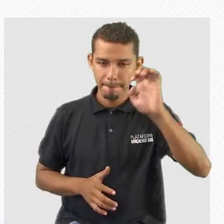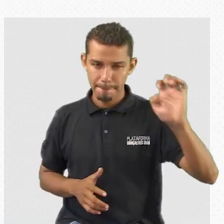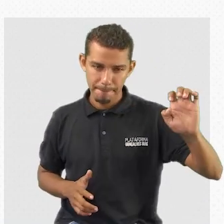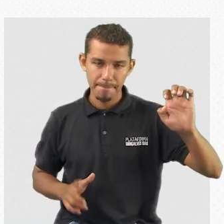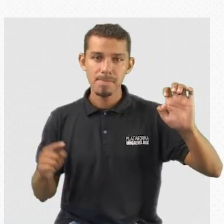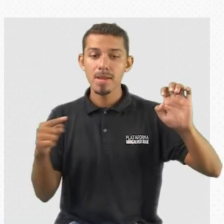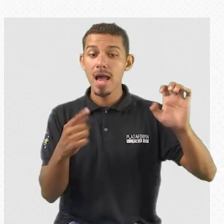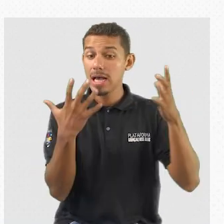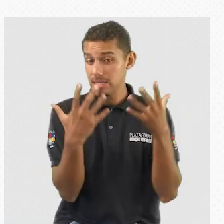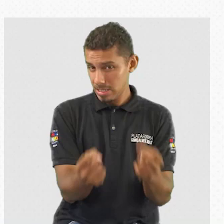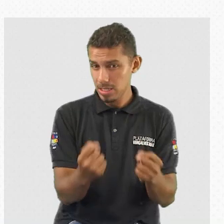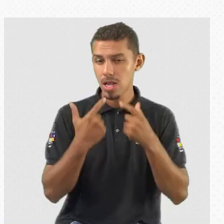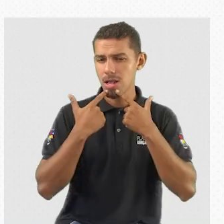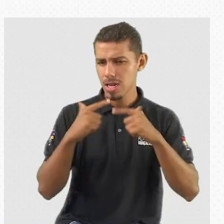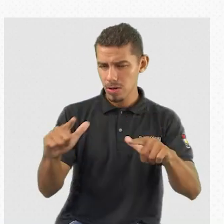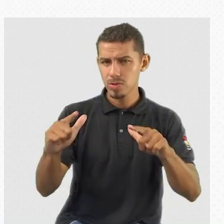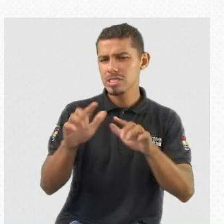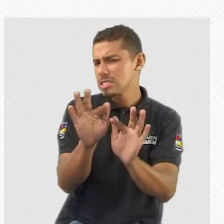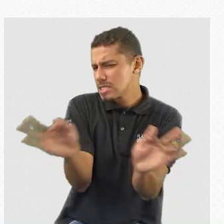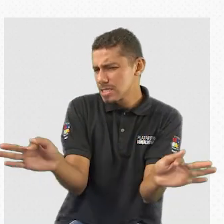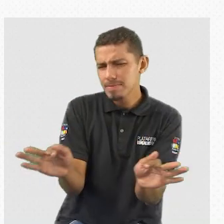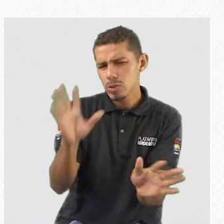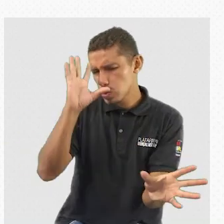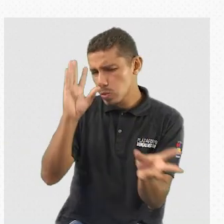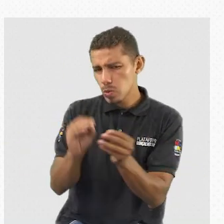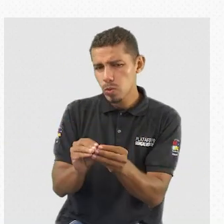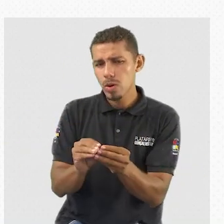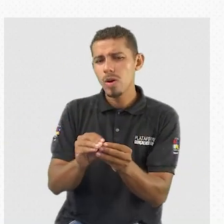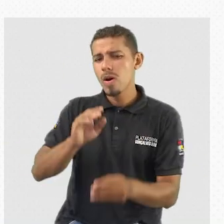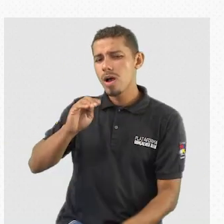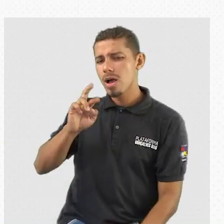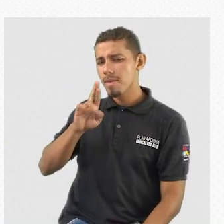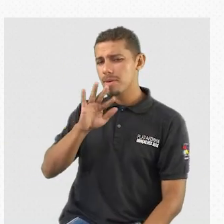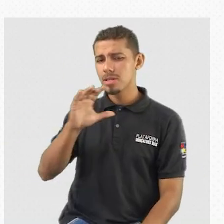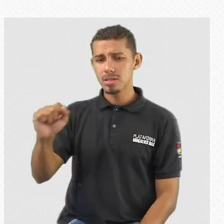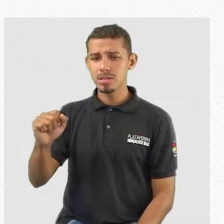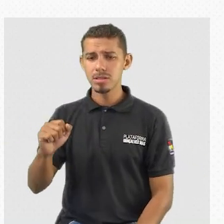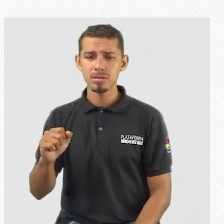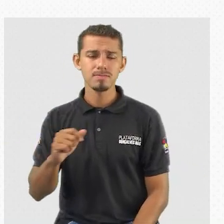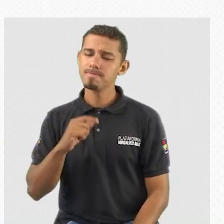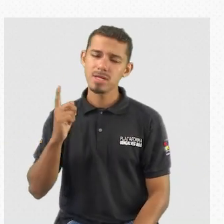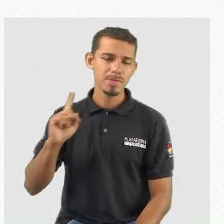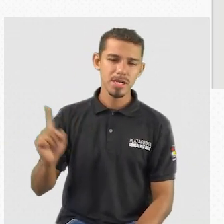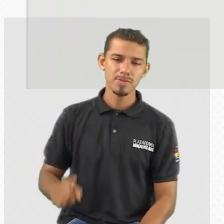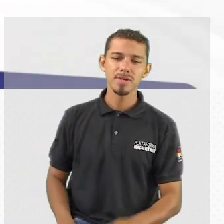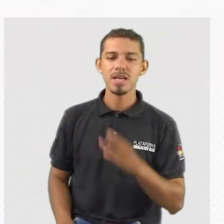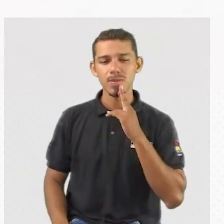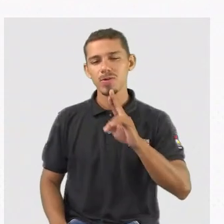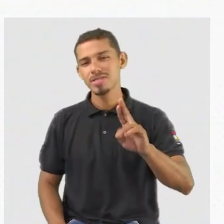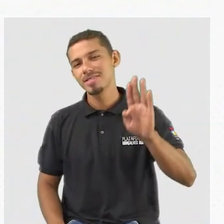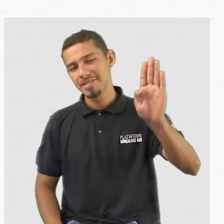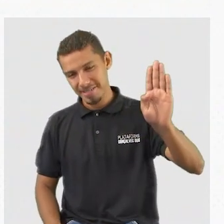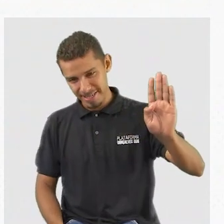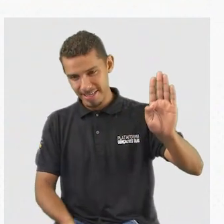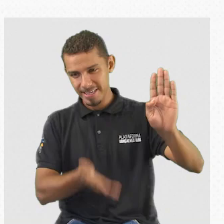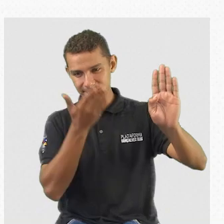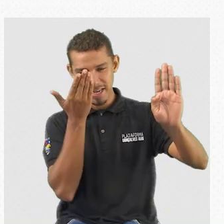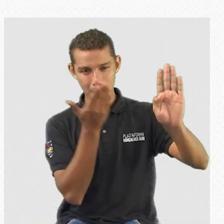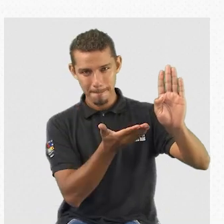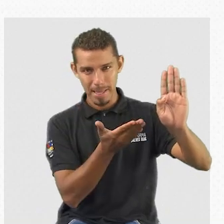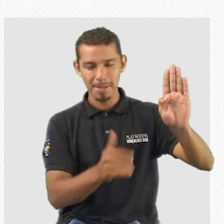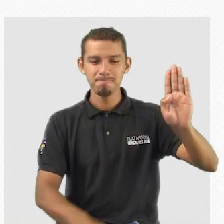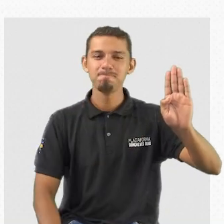Letra E. A aceitação da linguagem como simples conjunto de convenções arbitrárias sem ligação com a realidade, também não. Então, a resposta aqui correta é